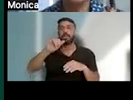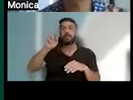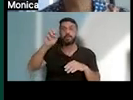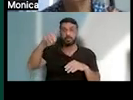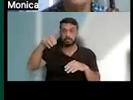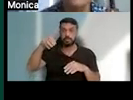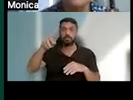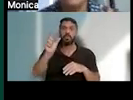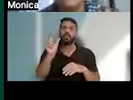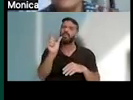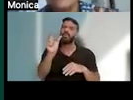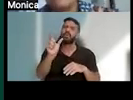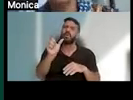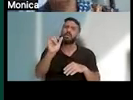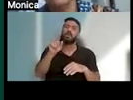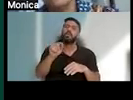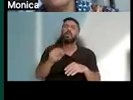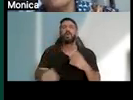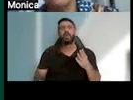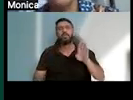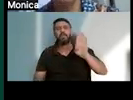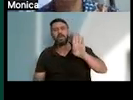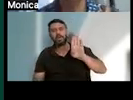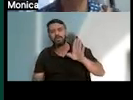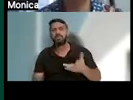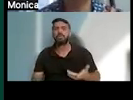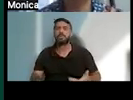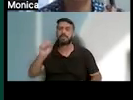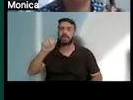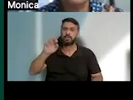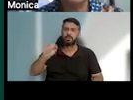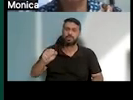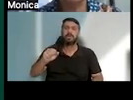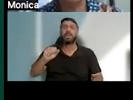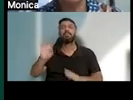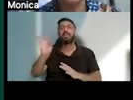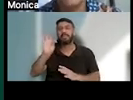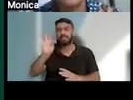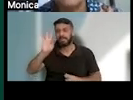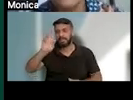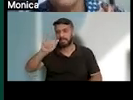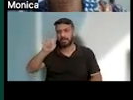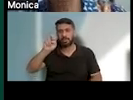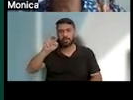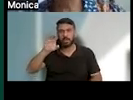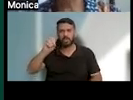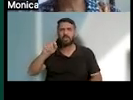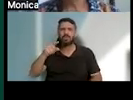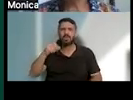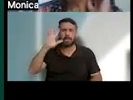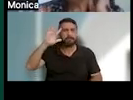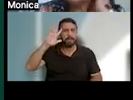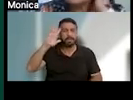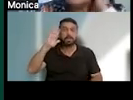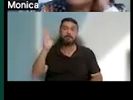escuta falar de biologia sintética e transgênicos, a gente logo pensa no mal, né?